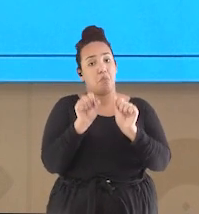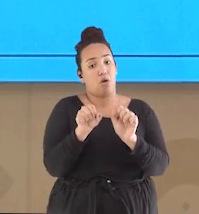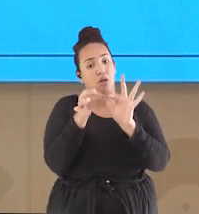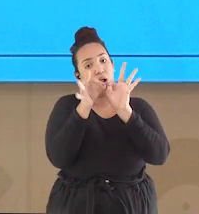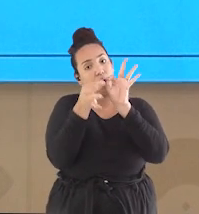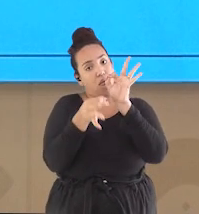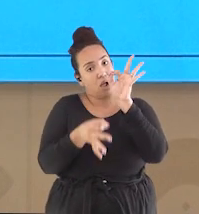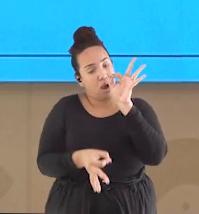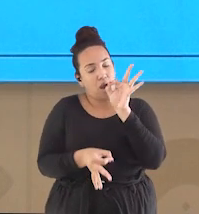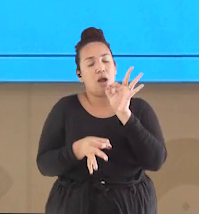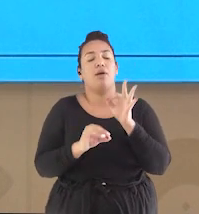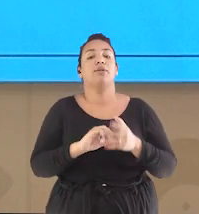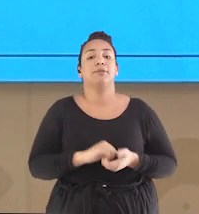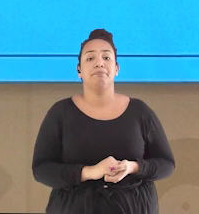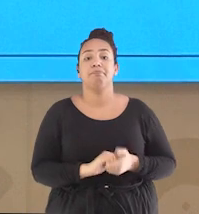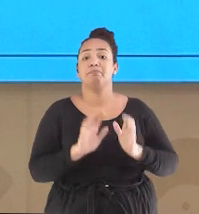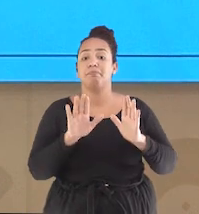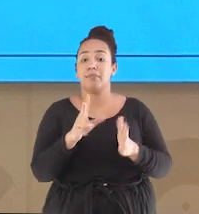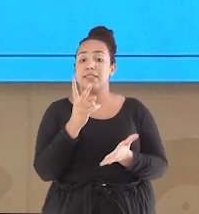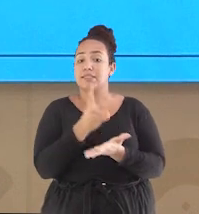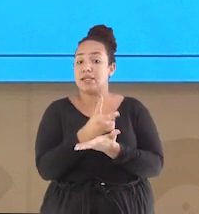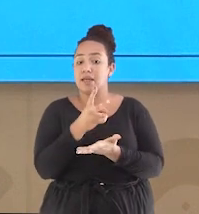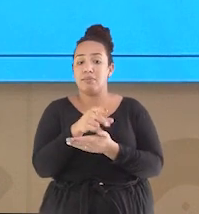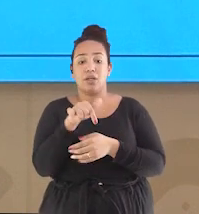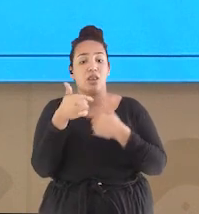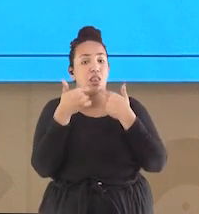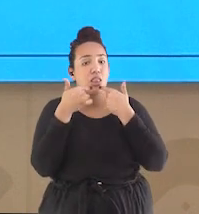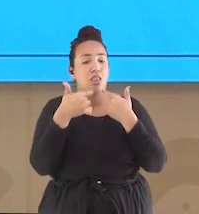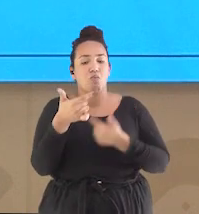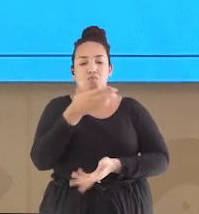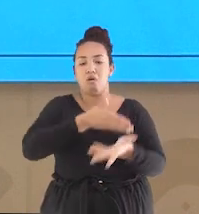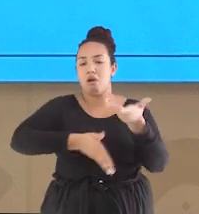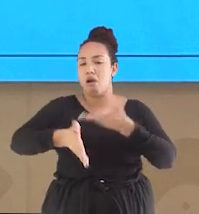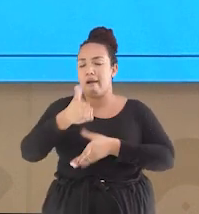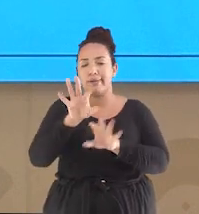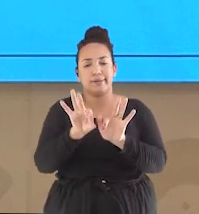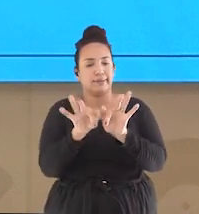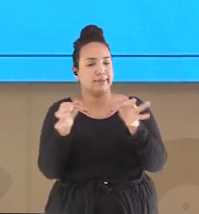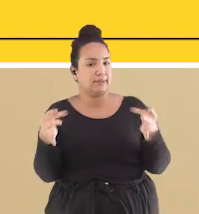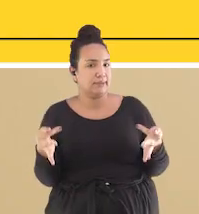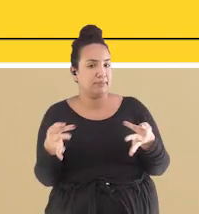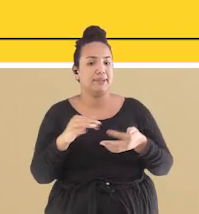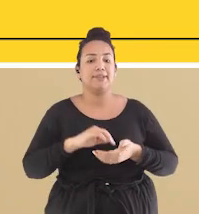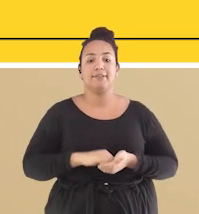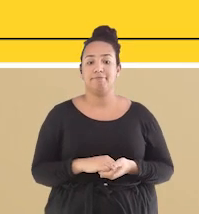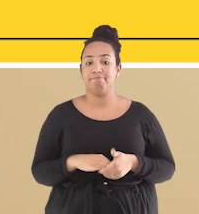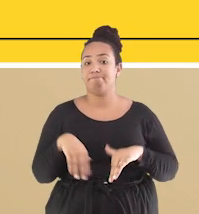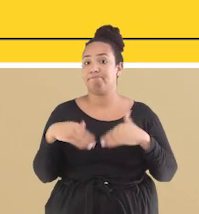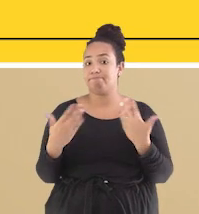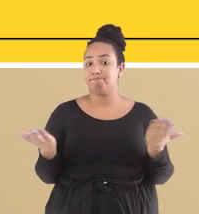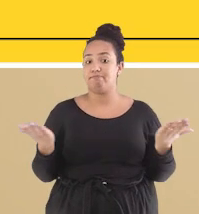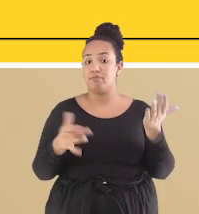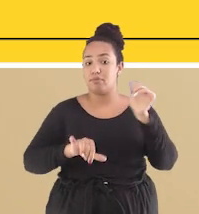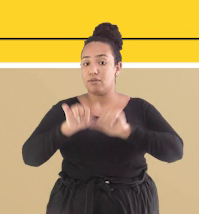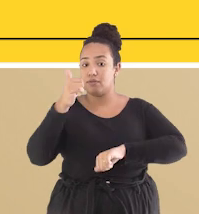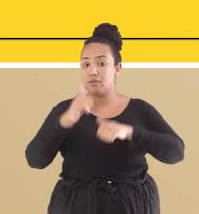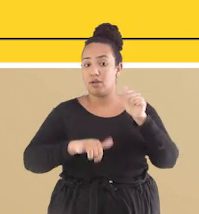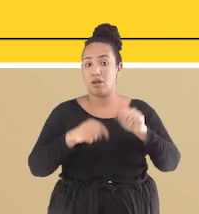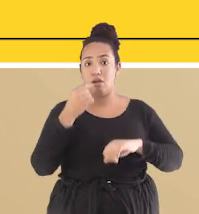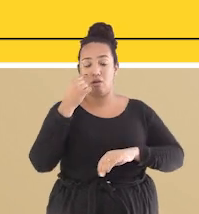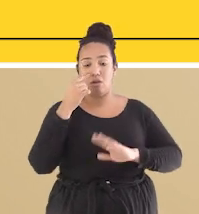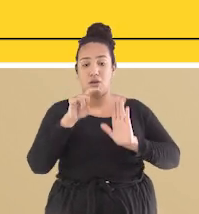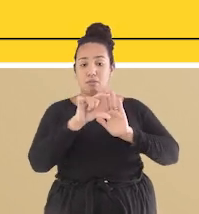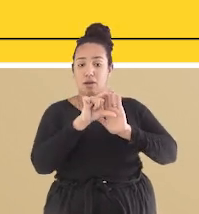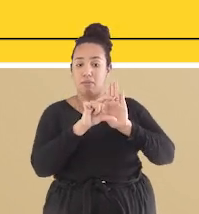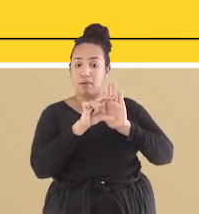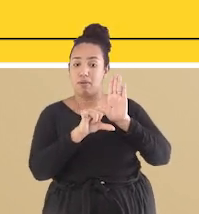estender, ela pode ser mais longa, mas sempre com uma linguagem bem interativa e simples. Agora, vamos analisar esses